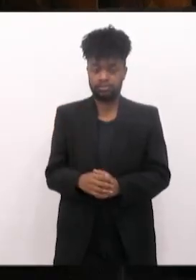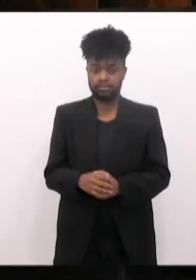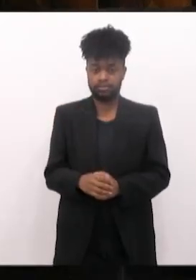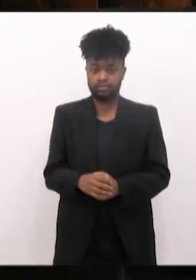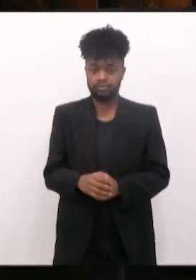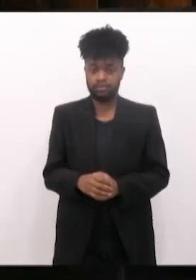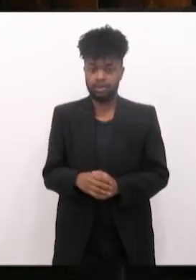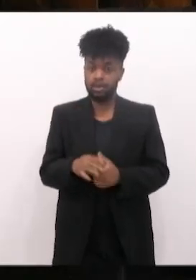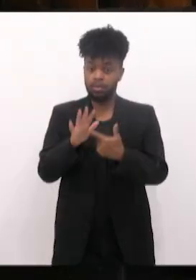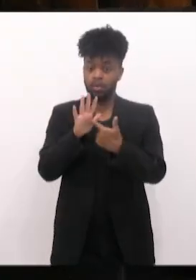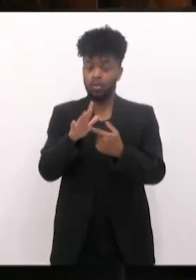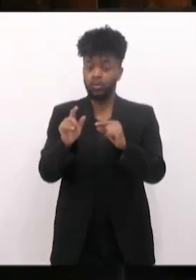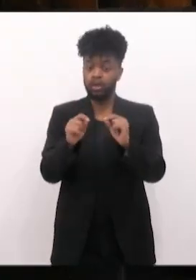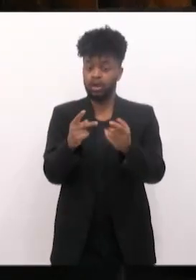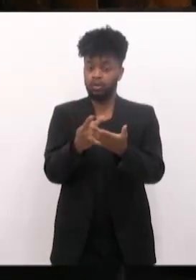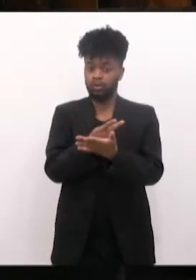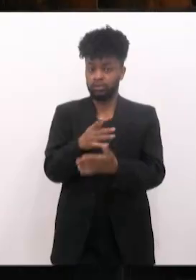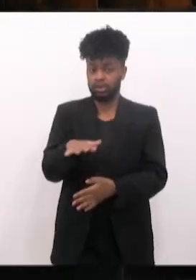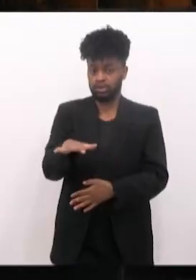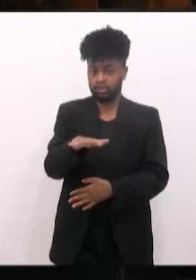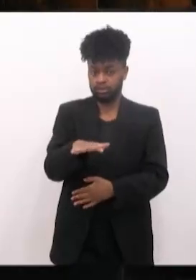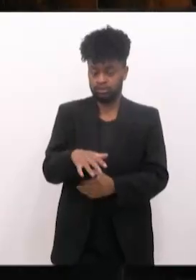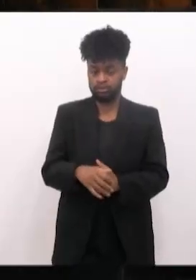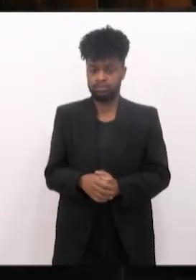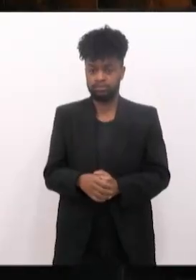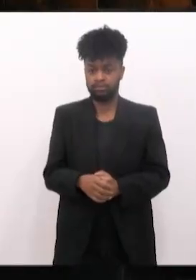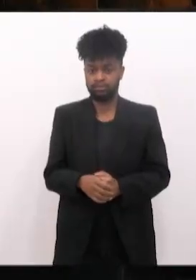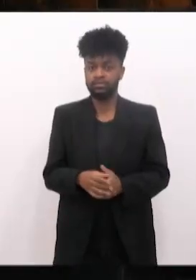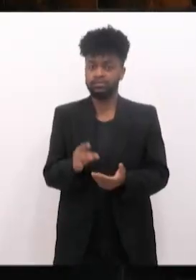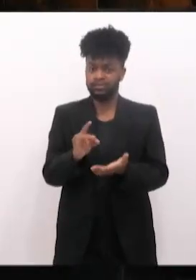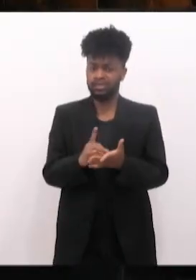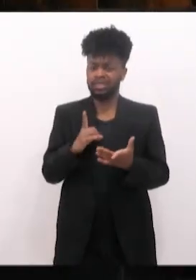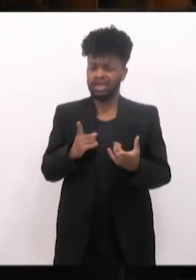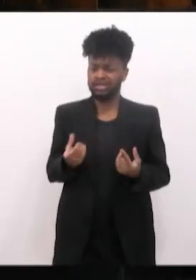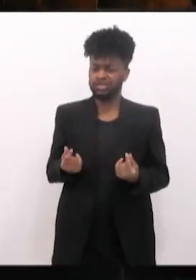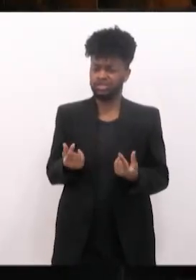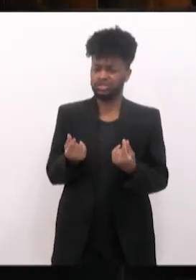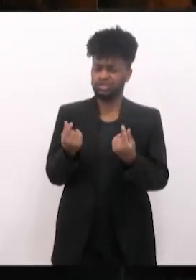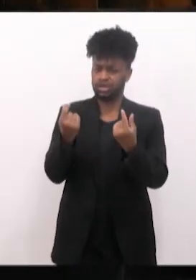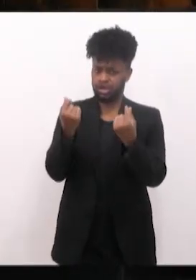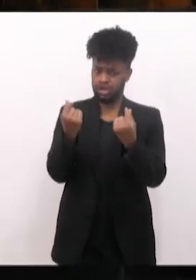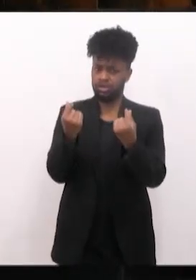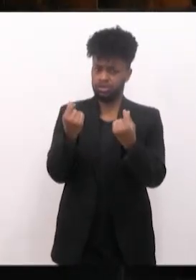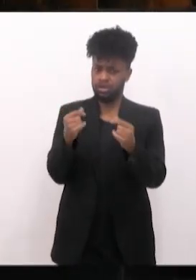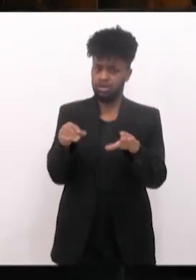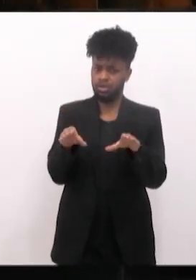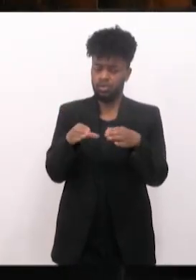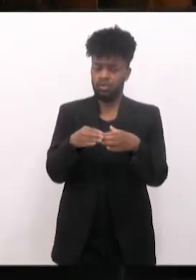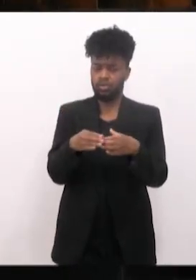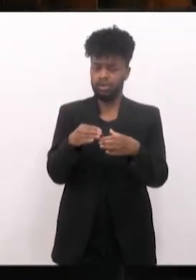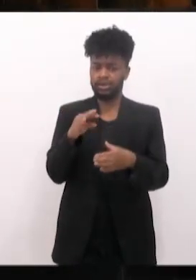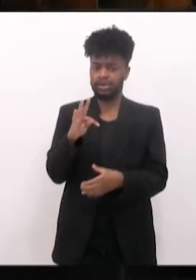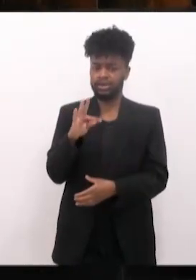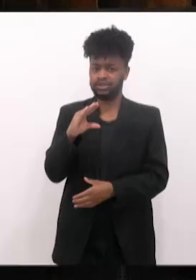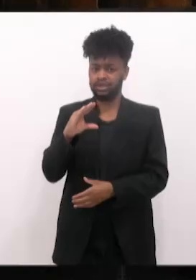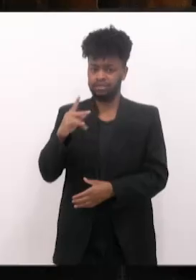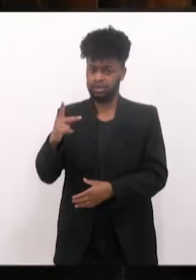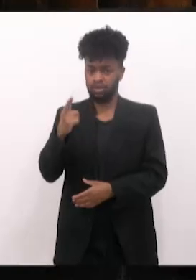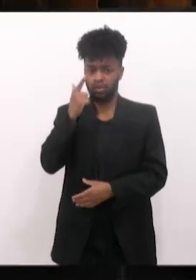o que acontece naquela região. É muito dinheiro que o 3º Comando Puro ganha